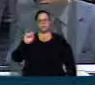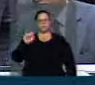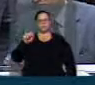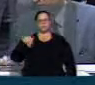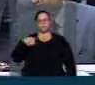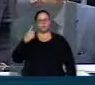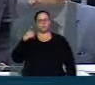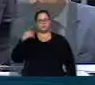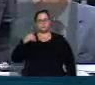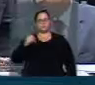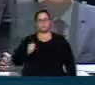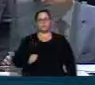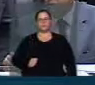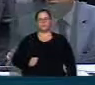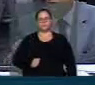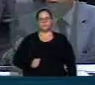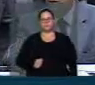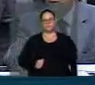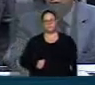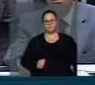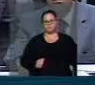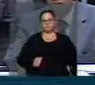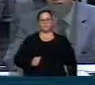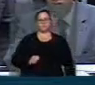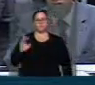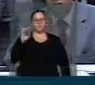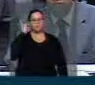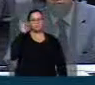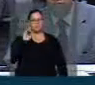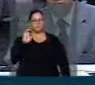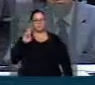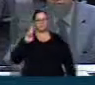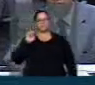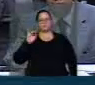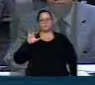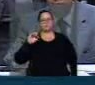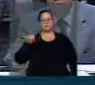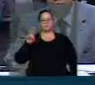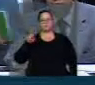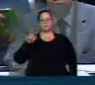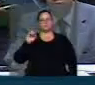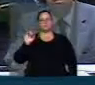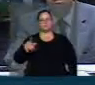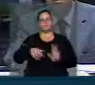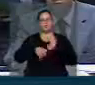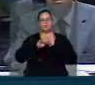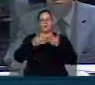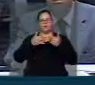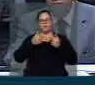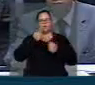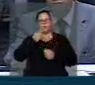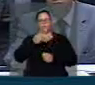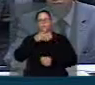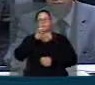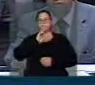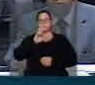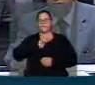minuto. Deputado Eurico Júnior já havia solicitado anteriormente. Pela ordem. Senhor presidente. Senhor presidente.